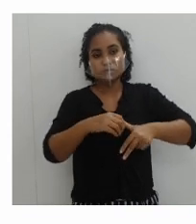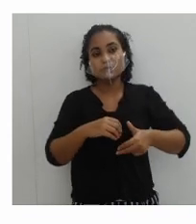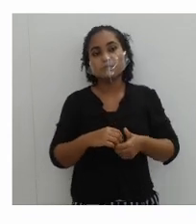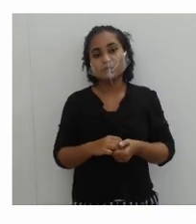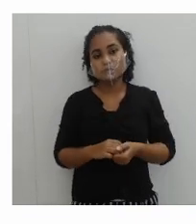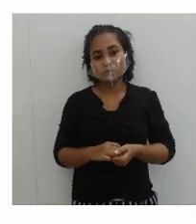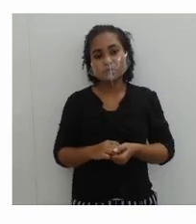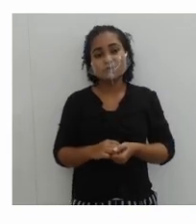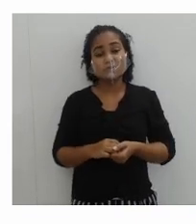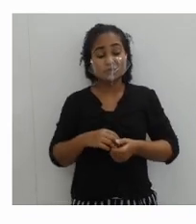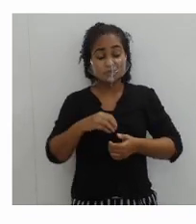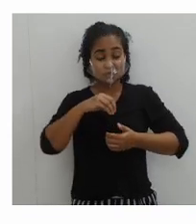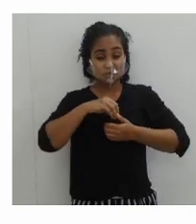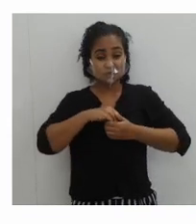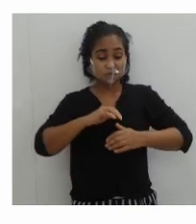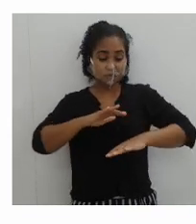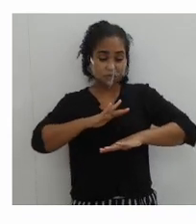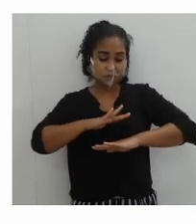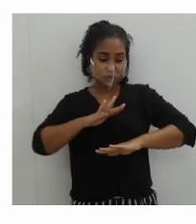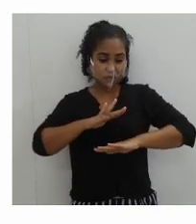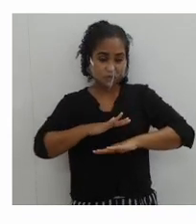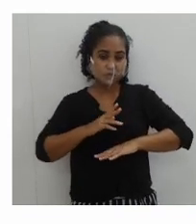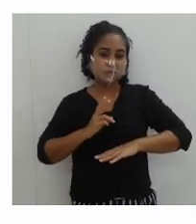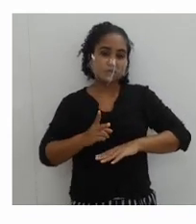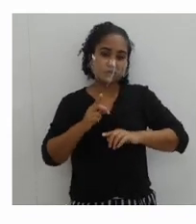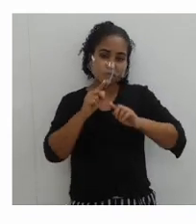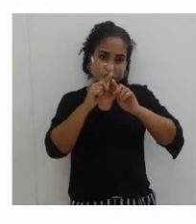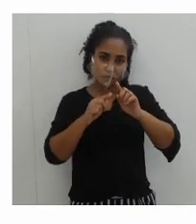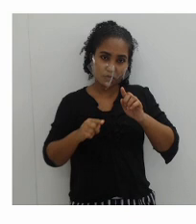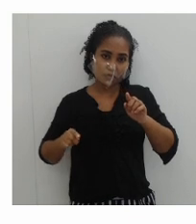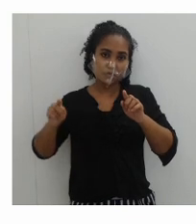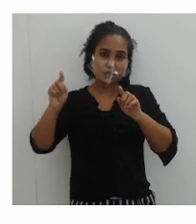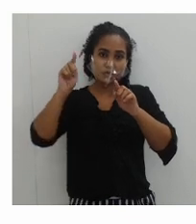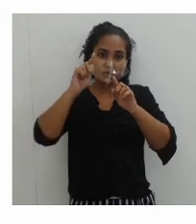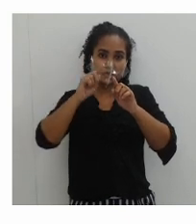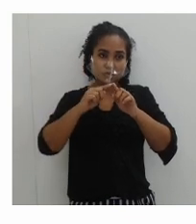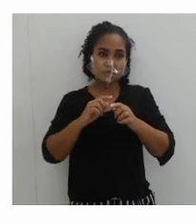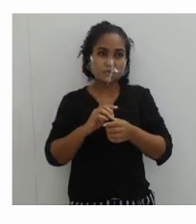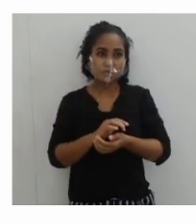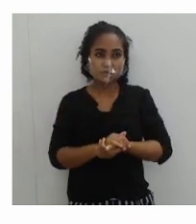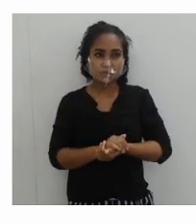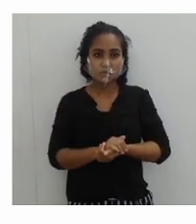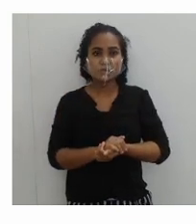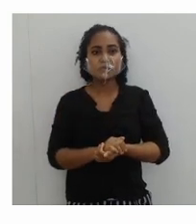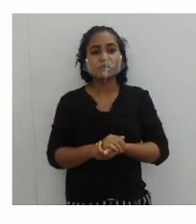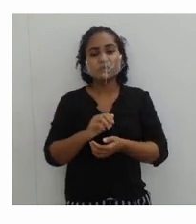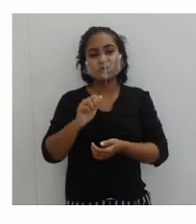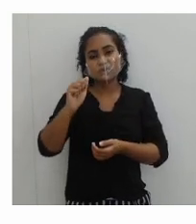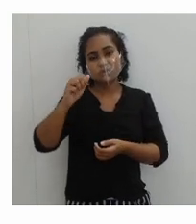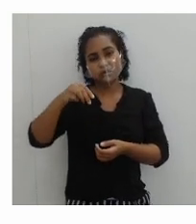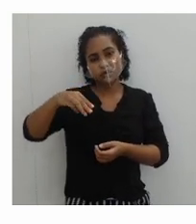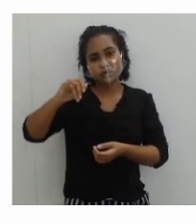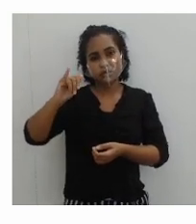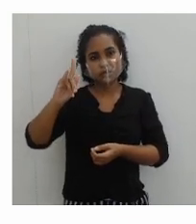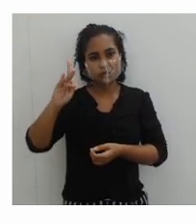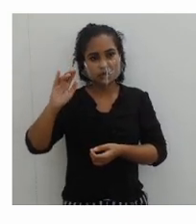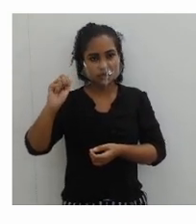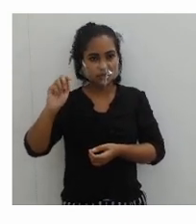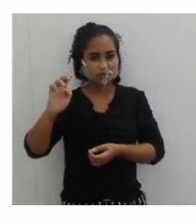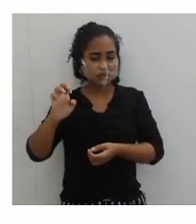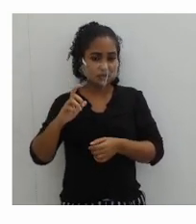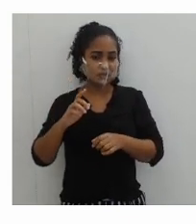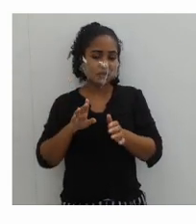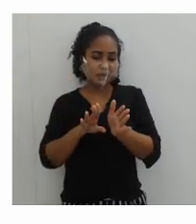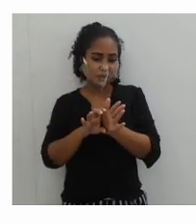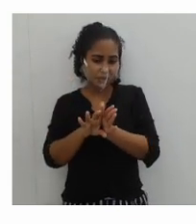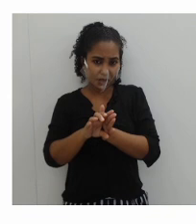larvas para o seu corpo e continua esse processo, tá bom? Existe também a amebíase e giardíase, que não são causadas